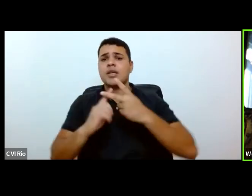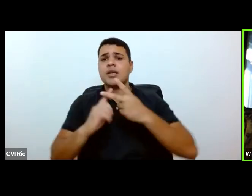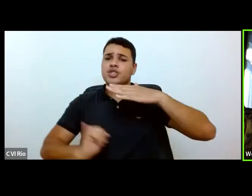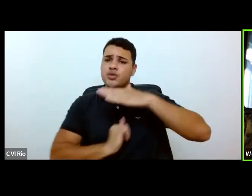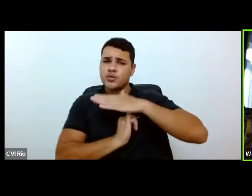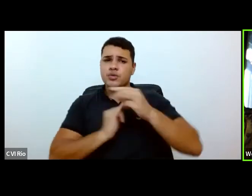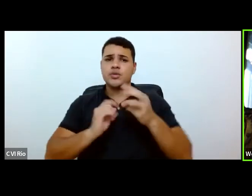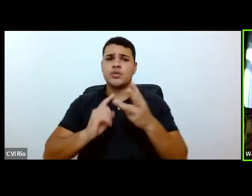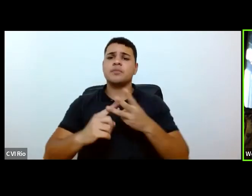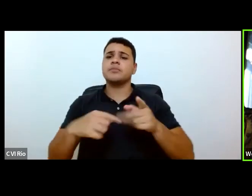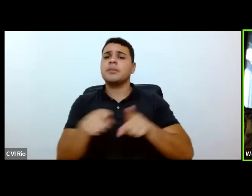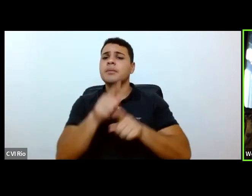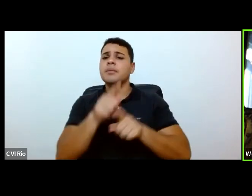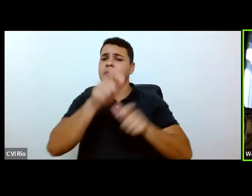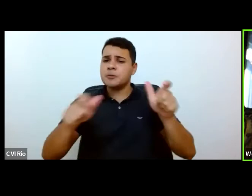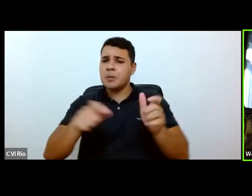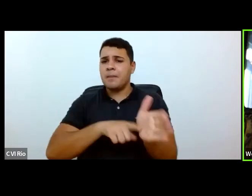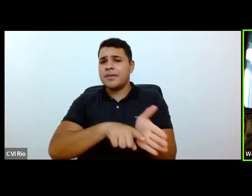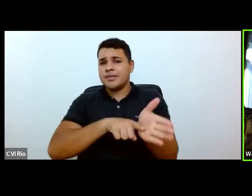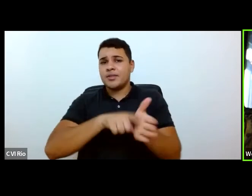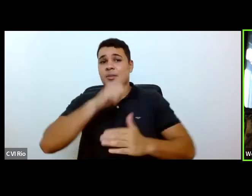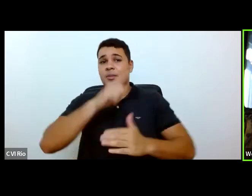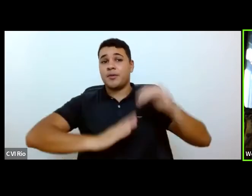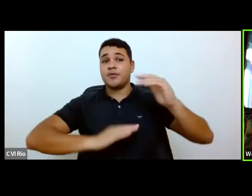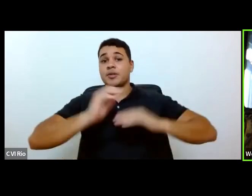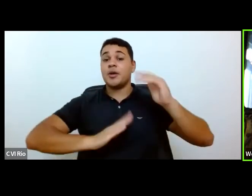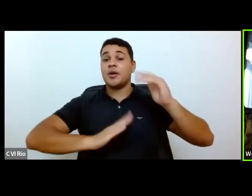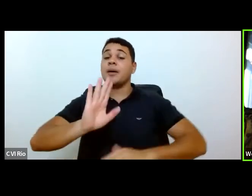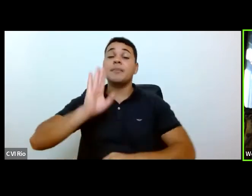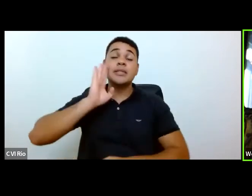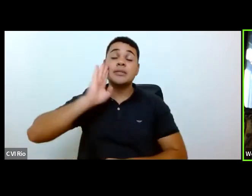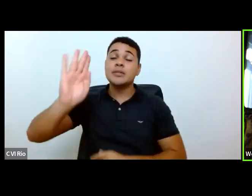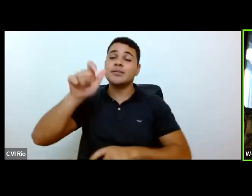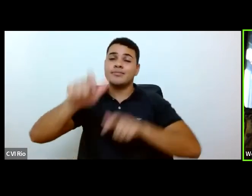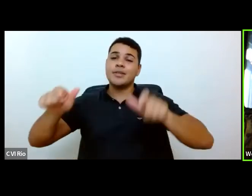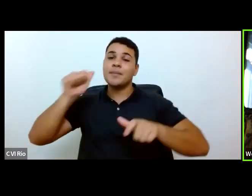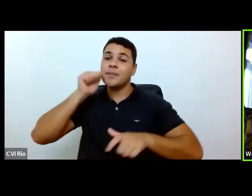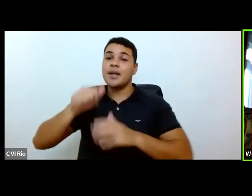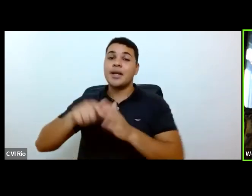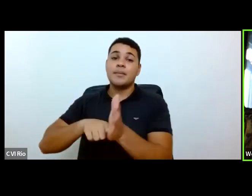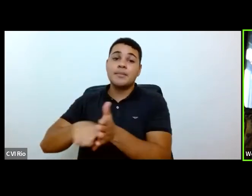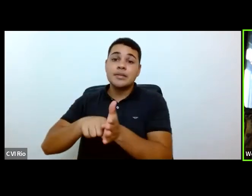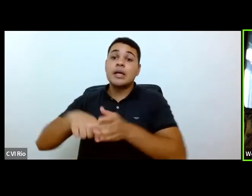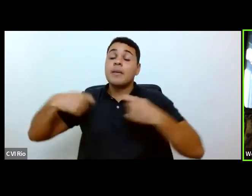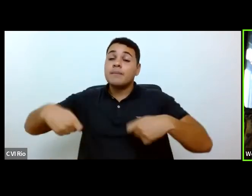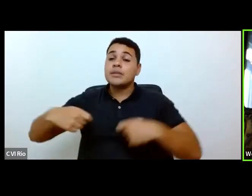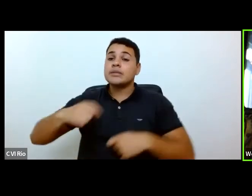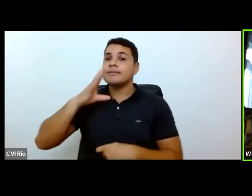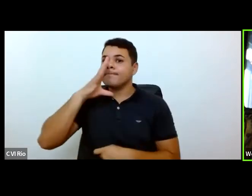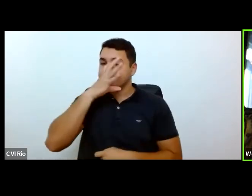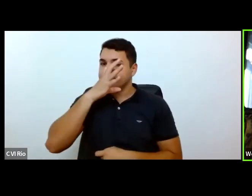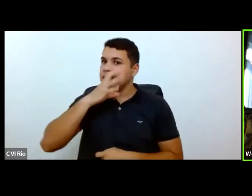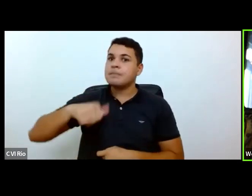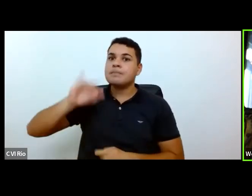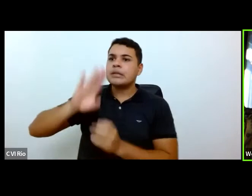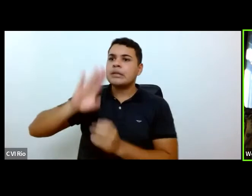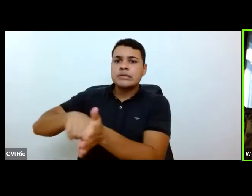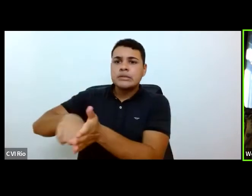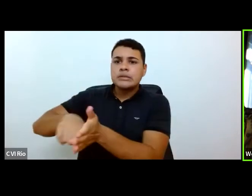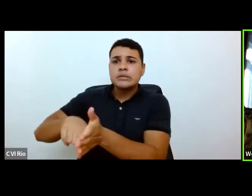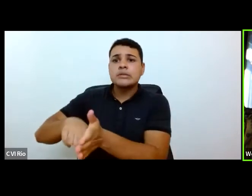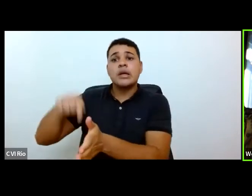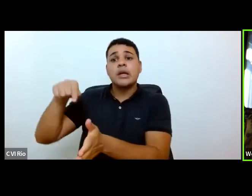pesquisadores e pesquisadoras, mas principalmente as pesquisadoras, insistam cada vez mais, né, na importância de a gente perceber as cotas como